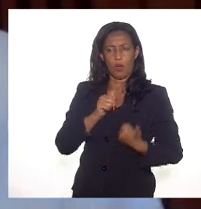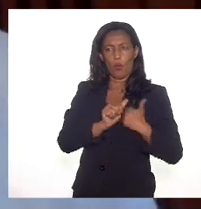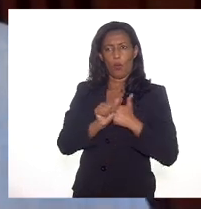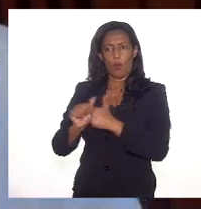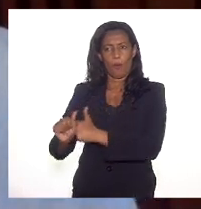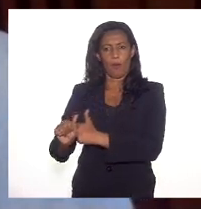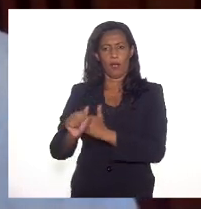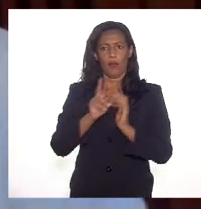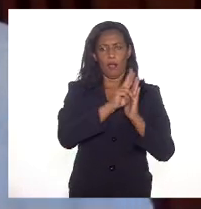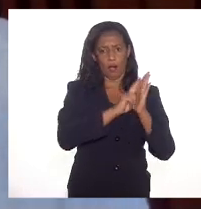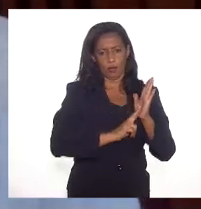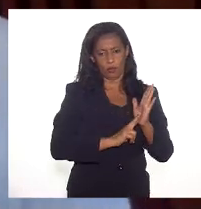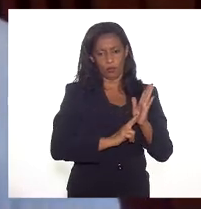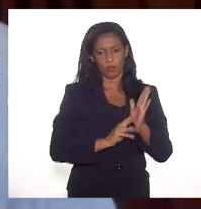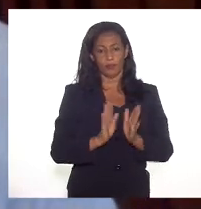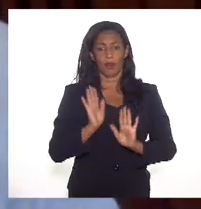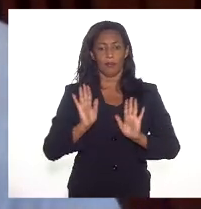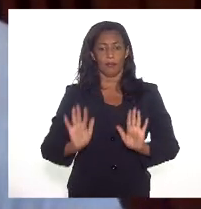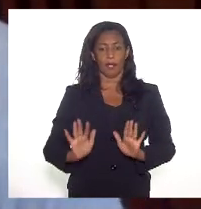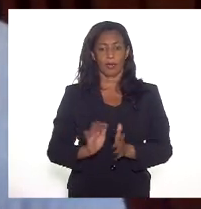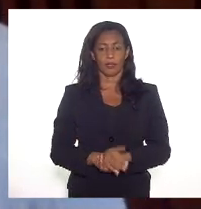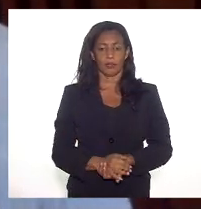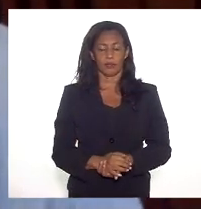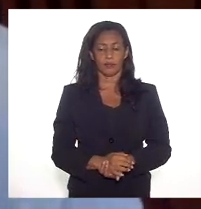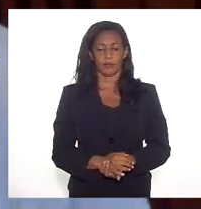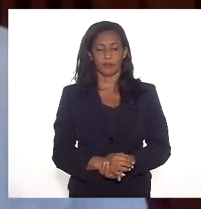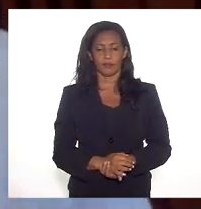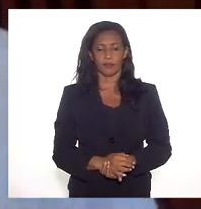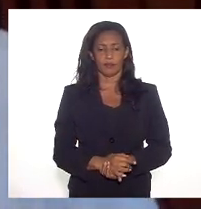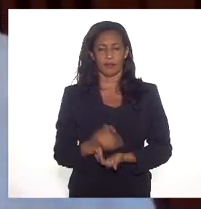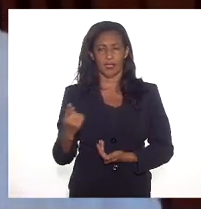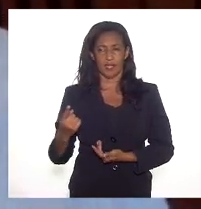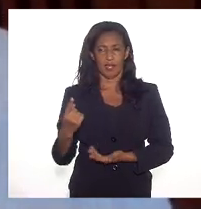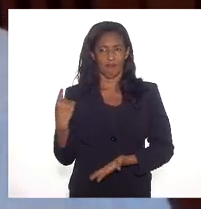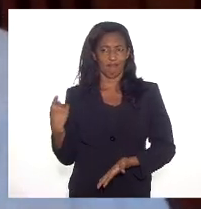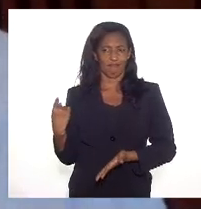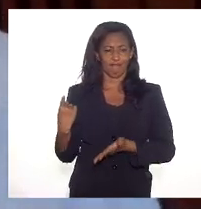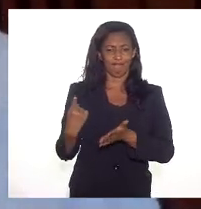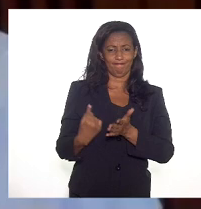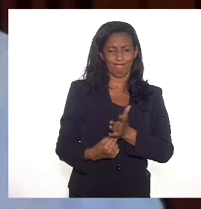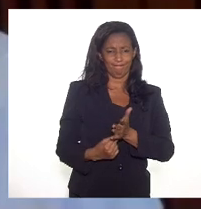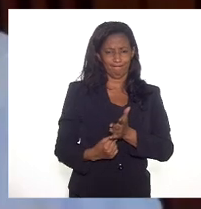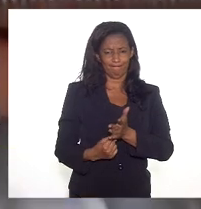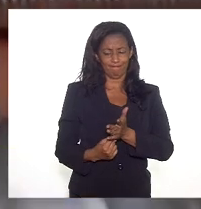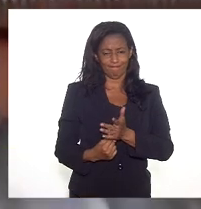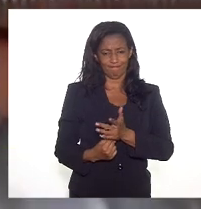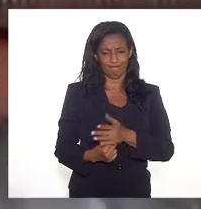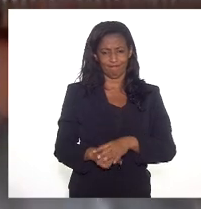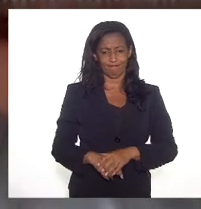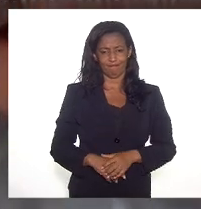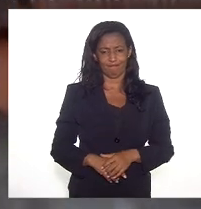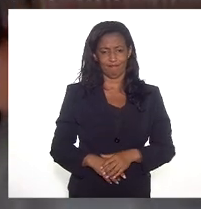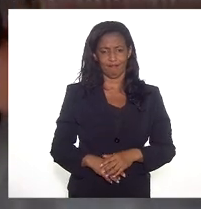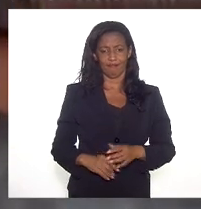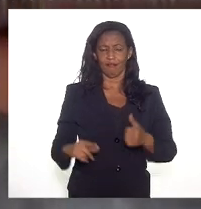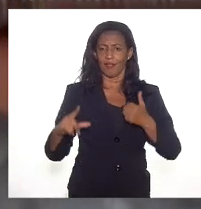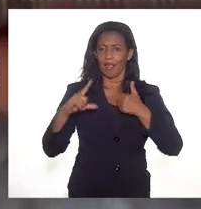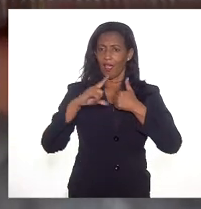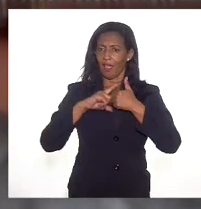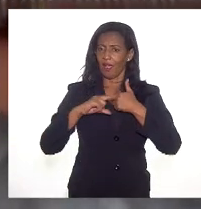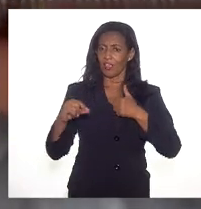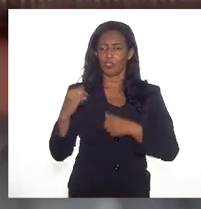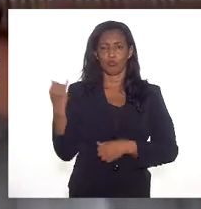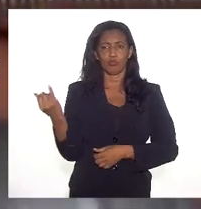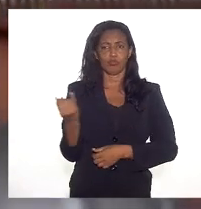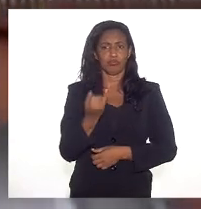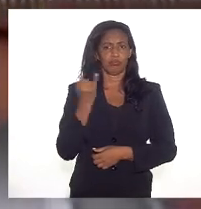voto do relator. Mas ele bate aí... Ele suprime artigos importantes aí.